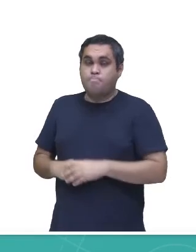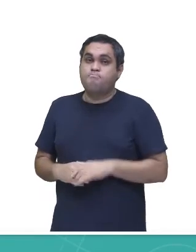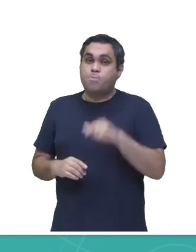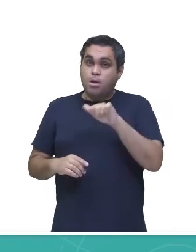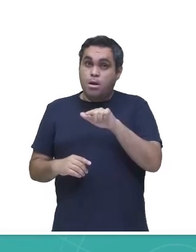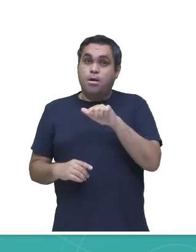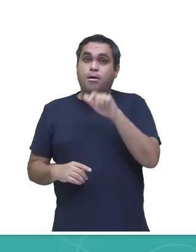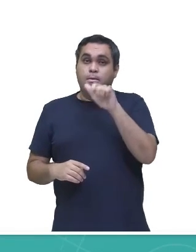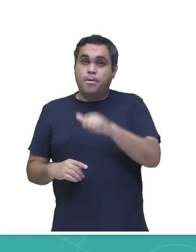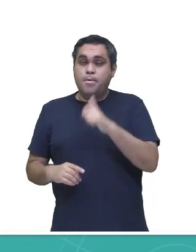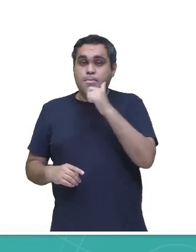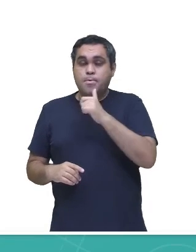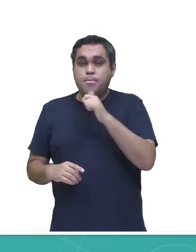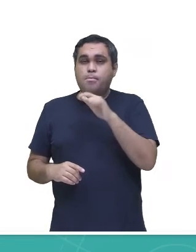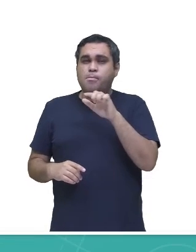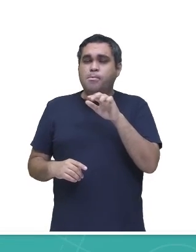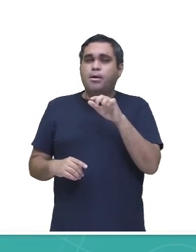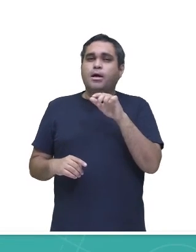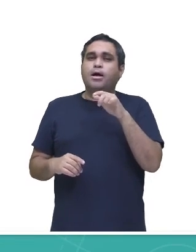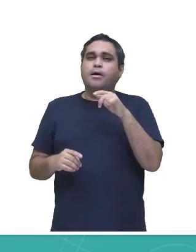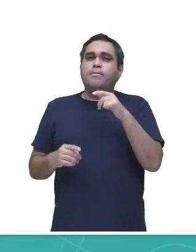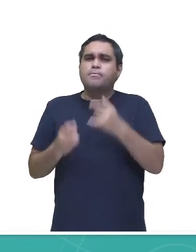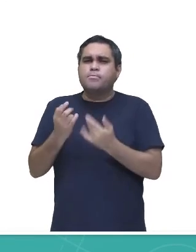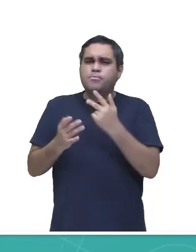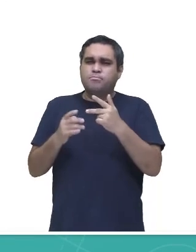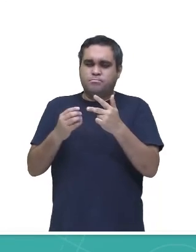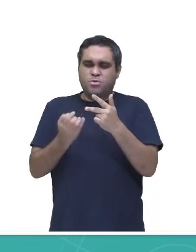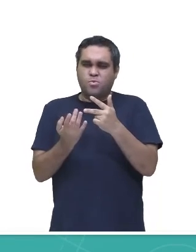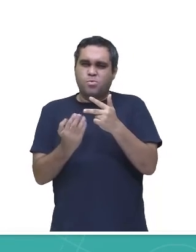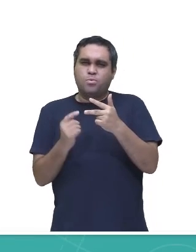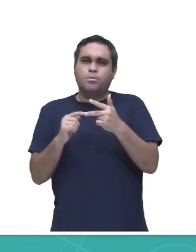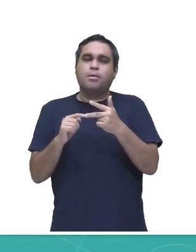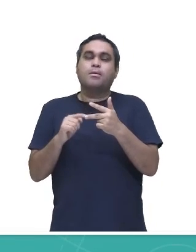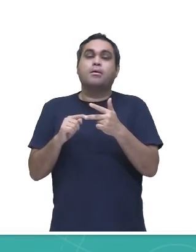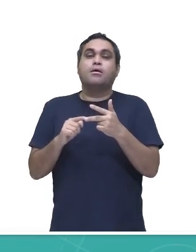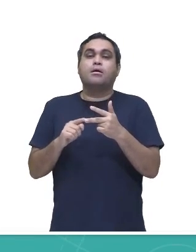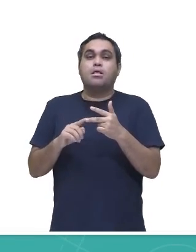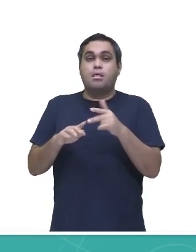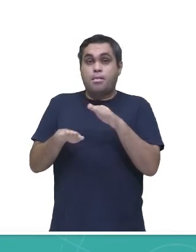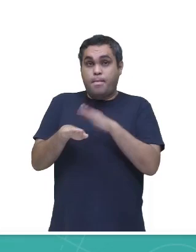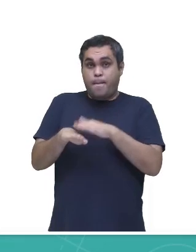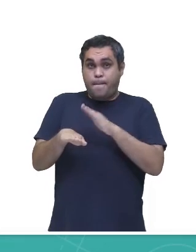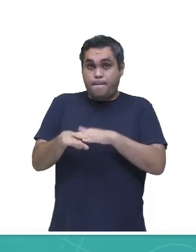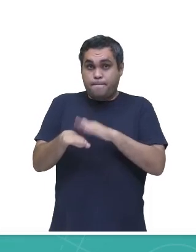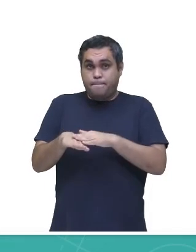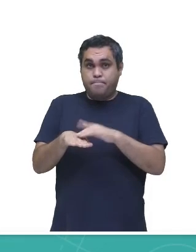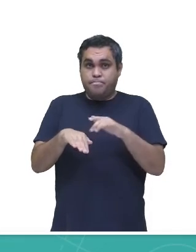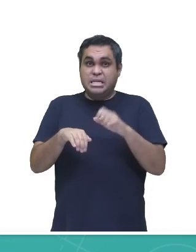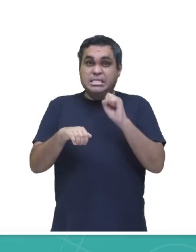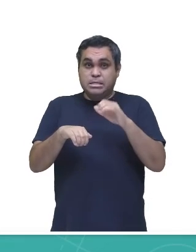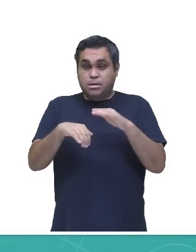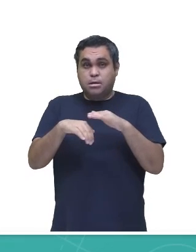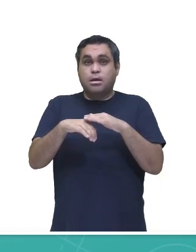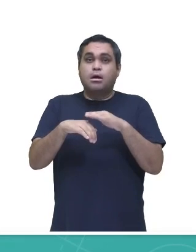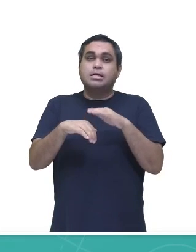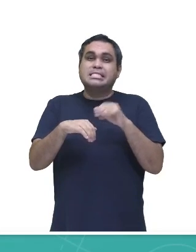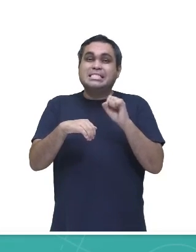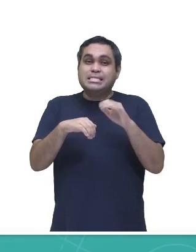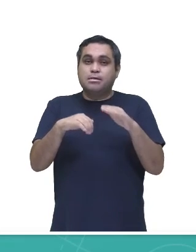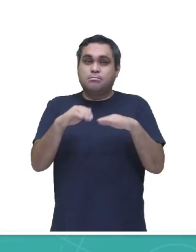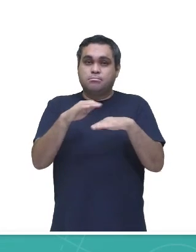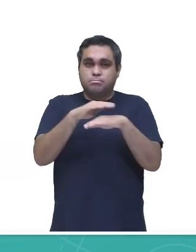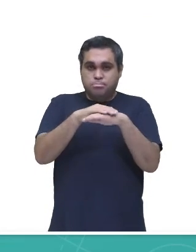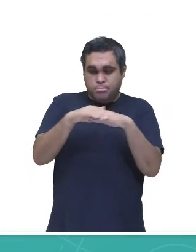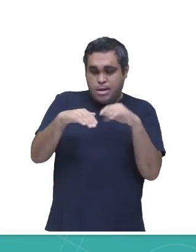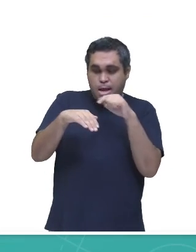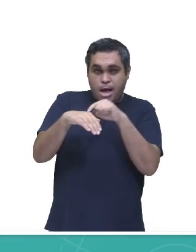se queimou ao encostar no escapamento da moto. Uma queimadura na pele, se ela for superficial, como a da